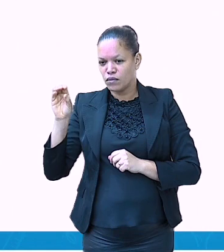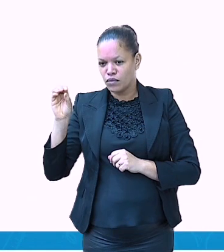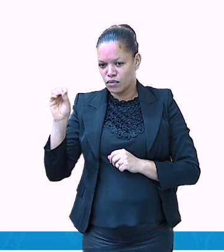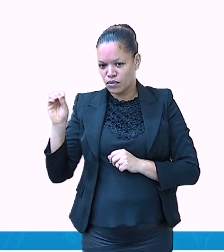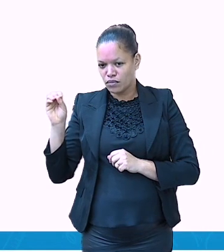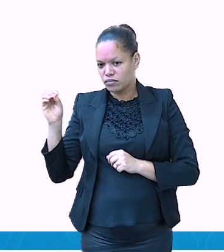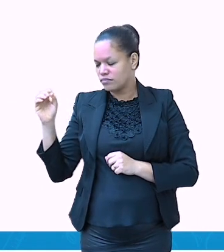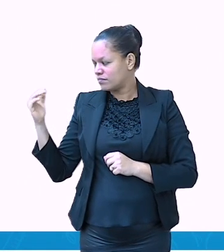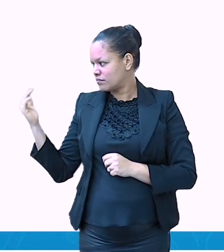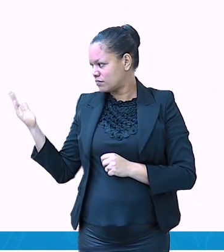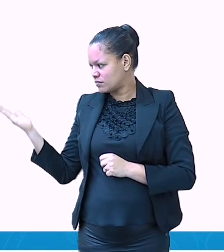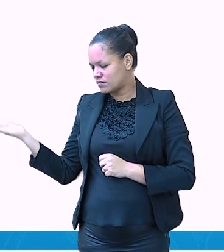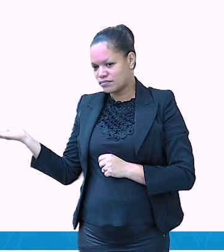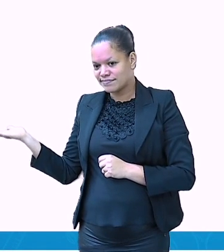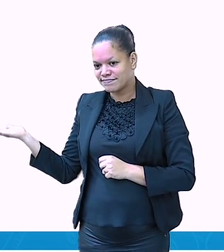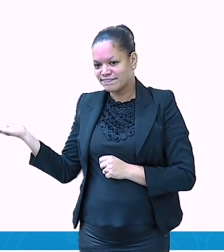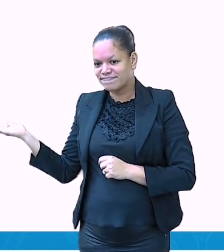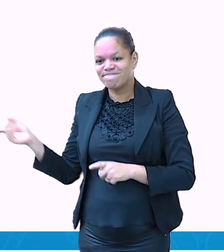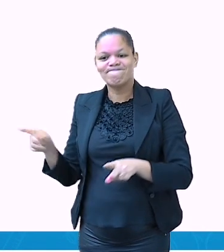Aqui.